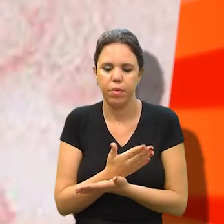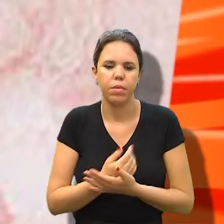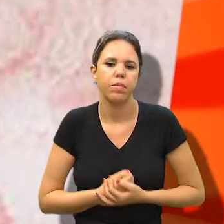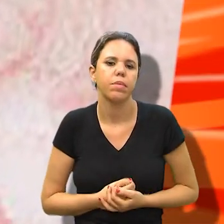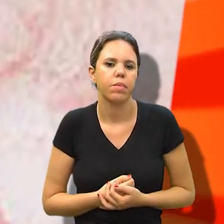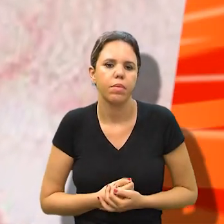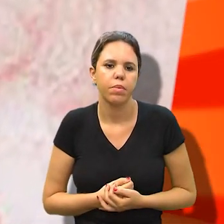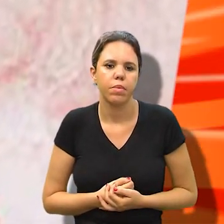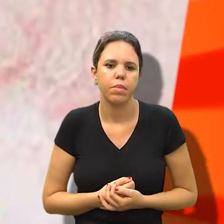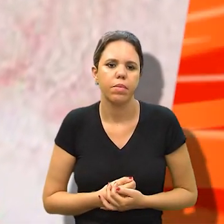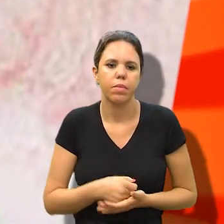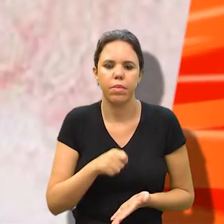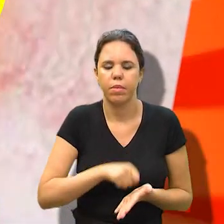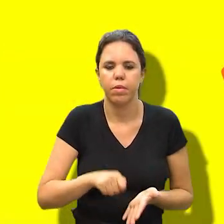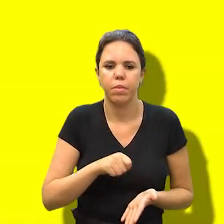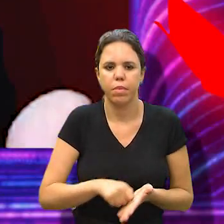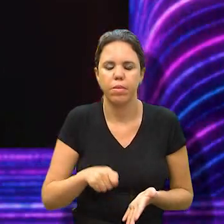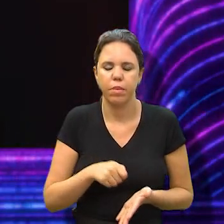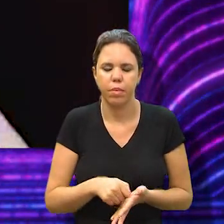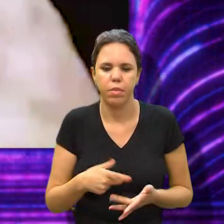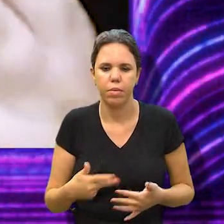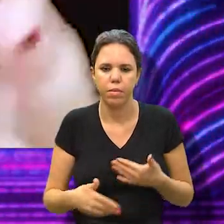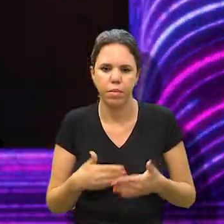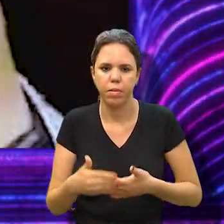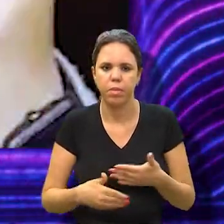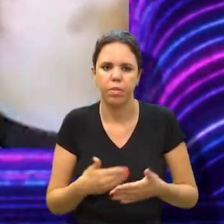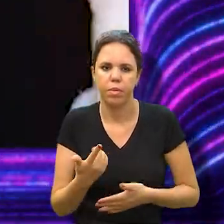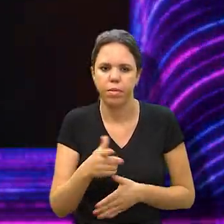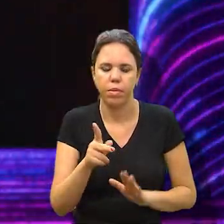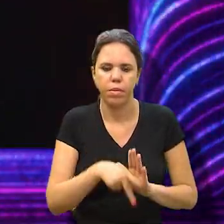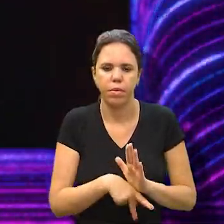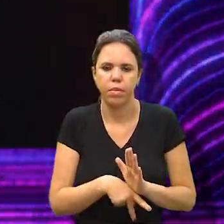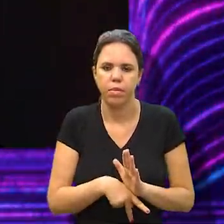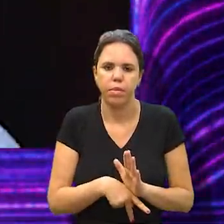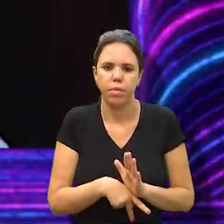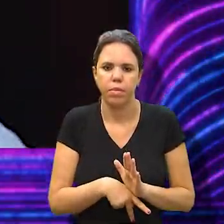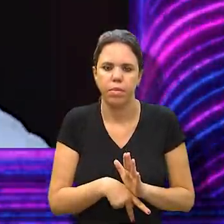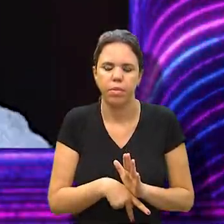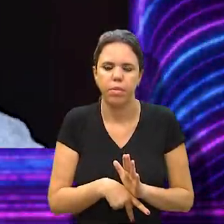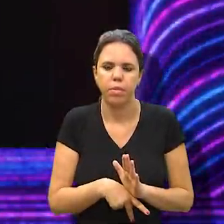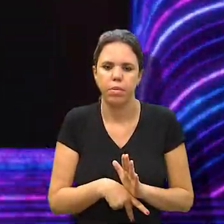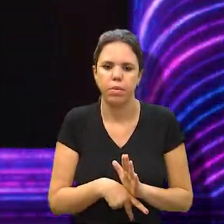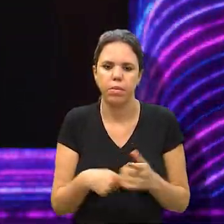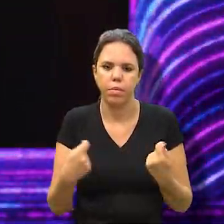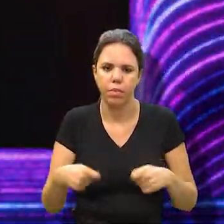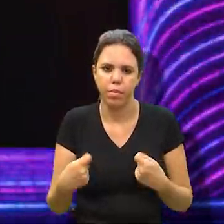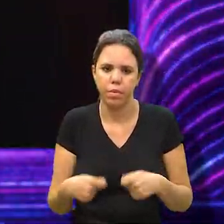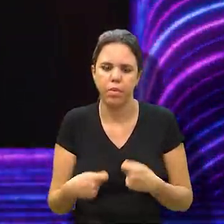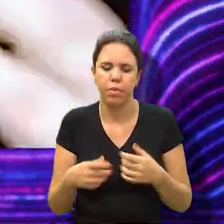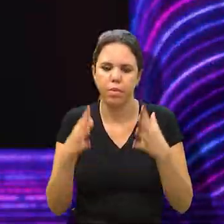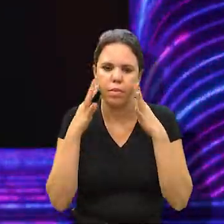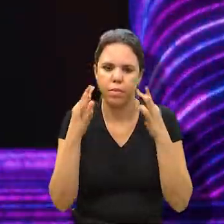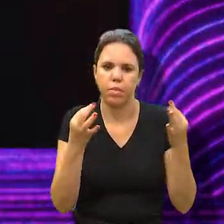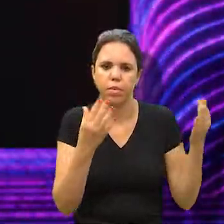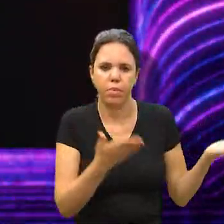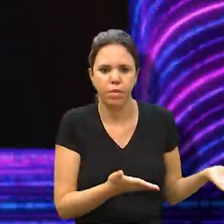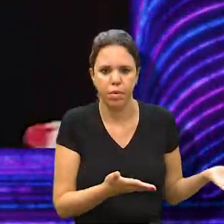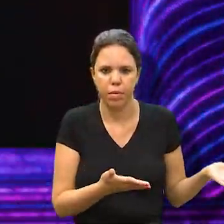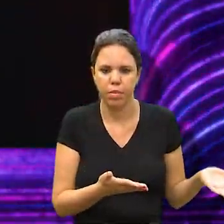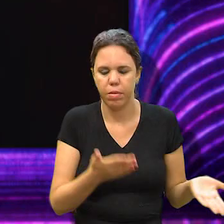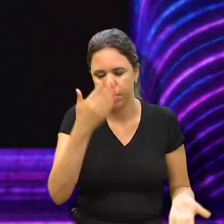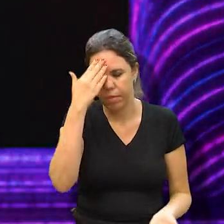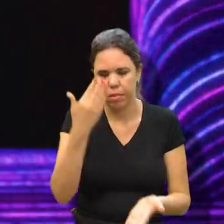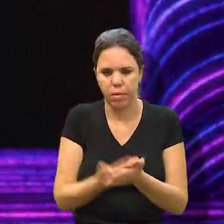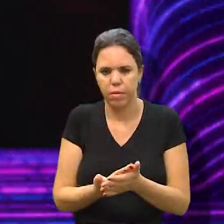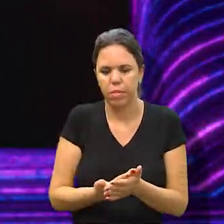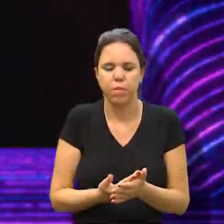livro. E assim, eu estou escrevendo aos poucos, né? Porque tem outros projetos um pouquinho na frente, assim, precisando de um pouquinho mais de atenção. Mas